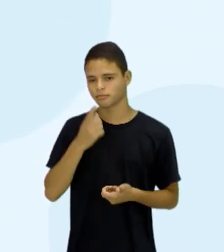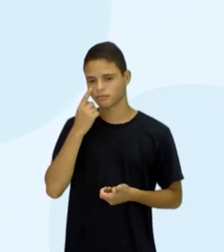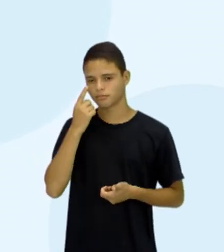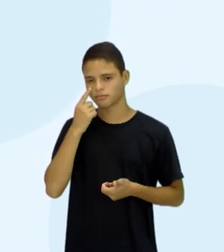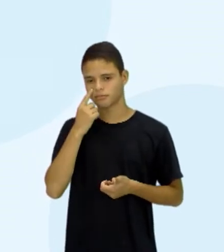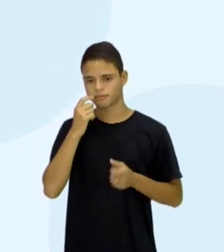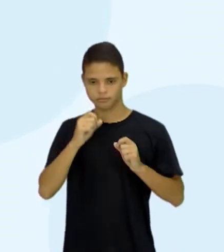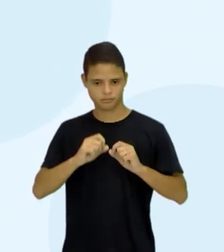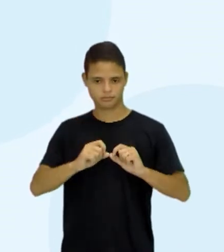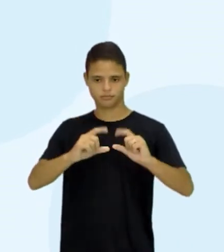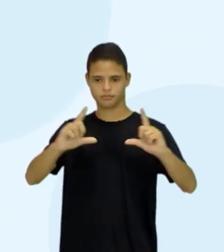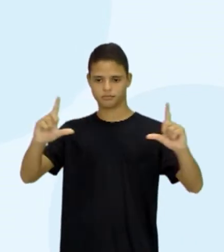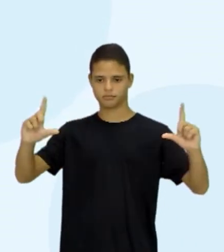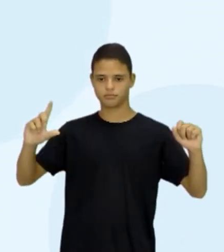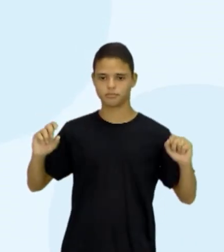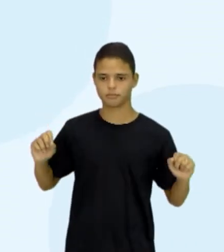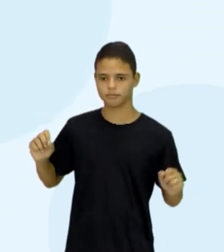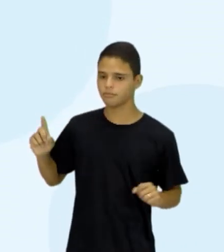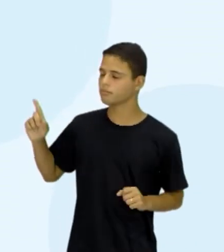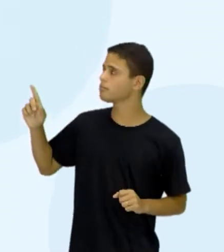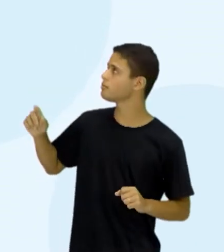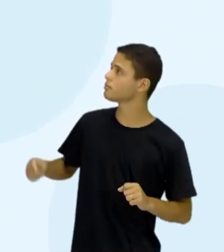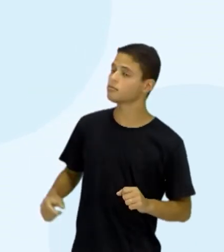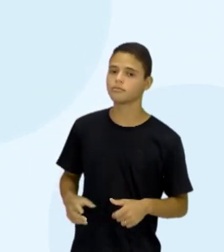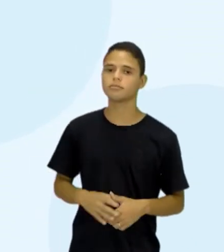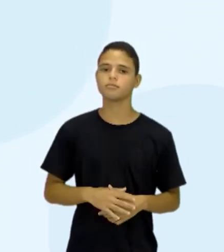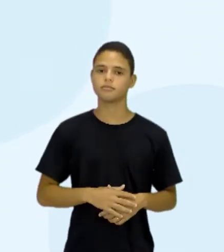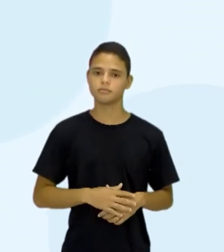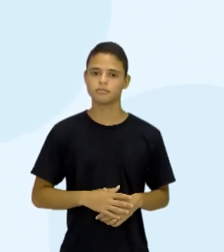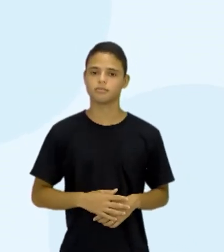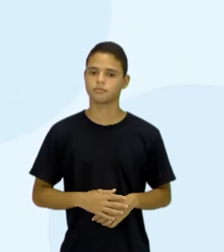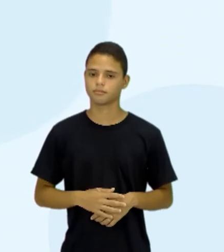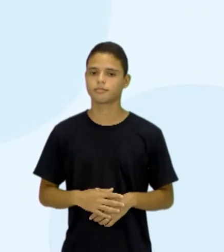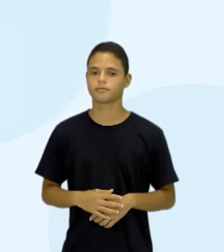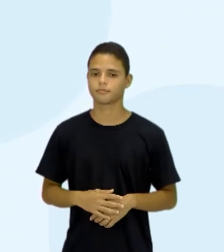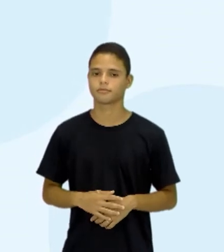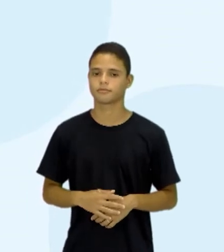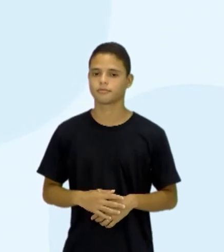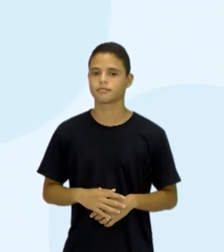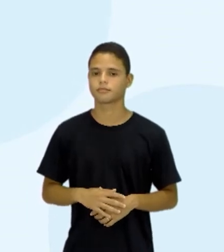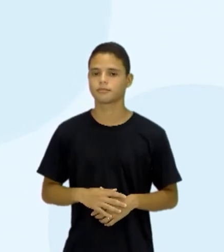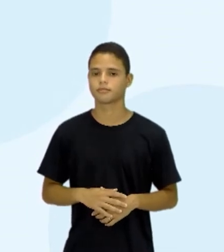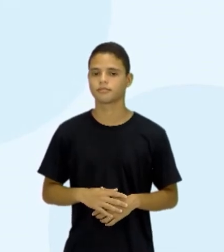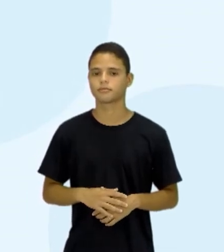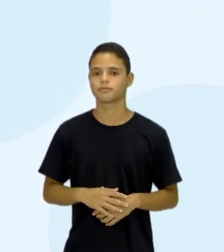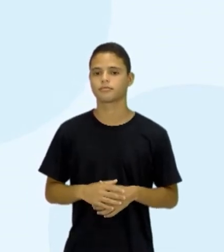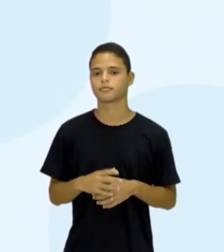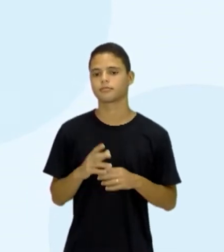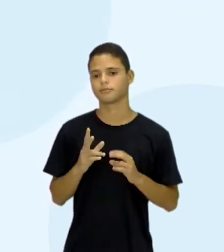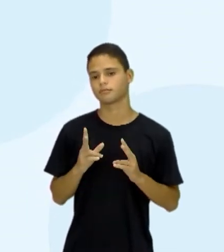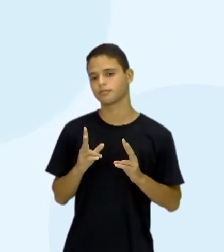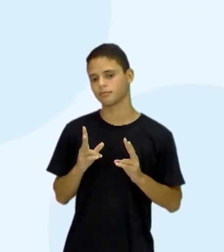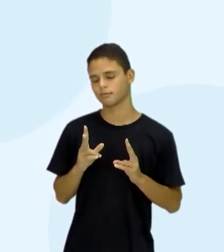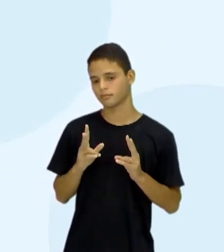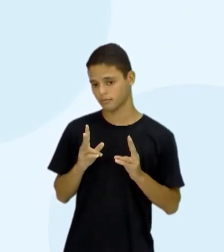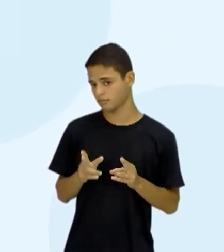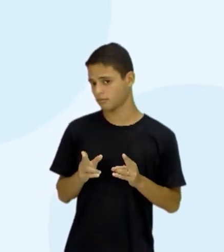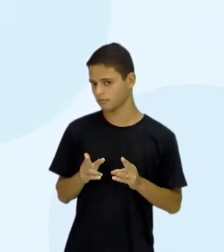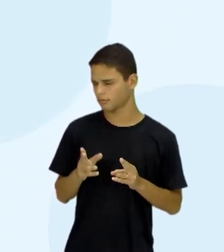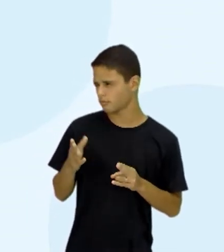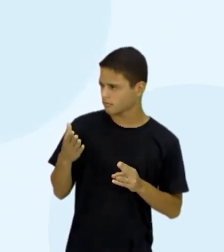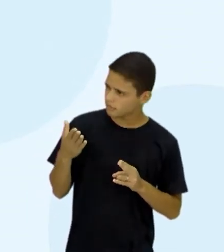cuidado. Olha, o que você está vendo ali, que eu mostrei para você, com um círculo, ele corresponde em